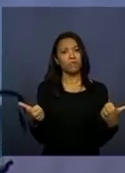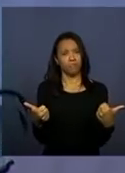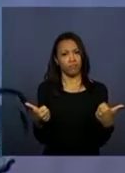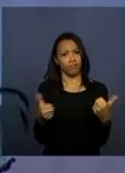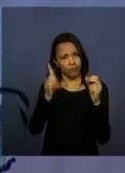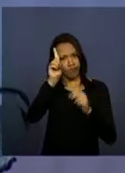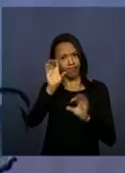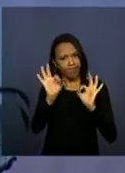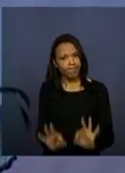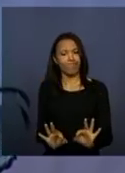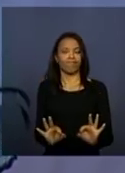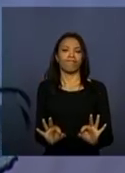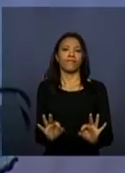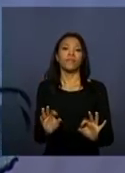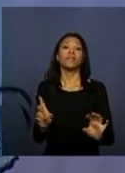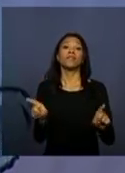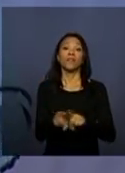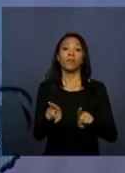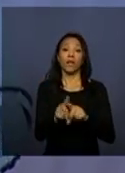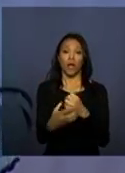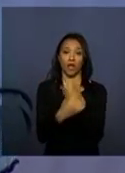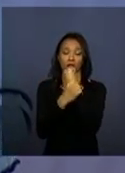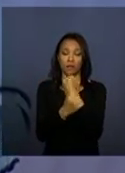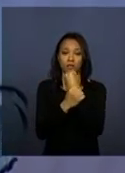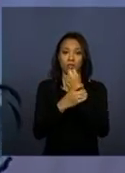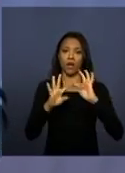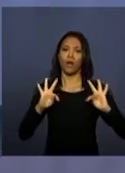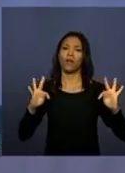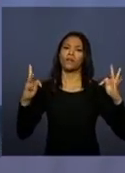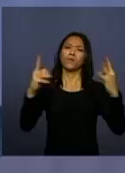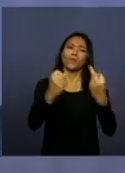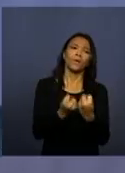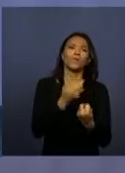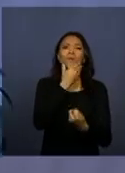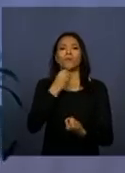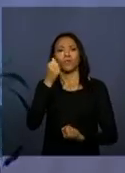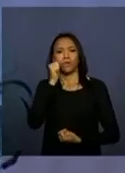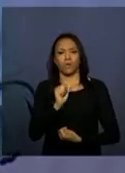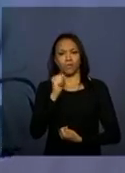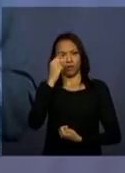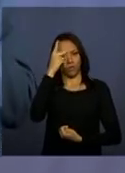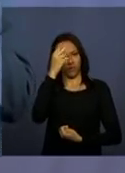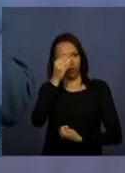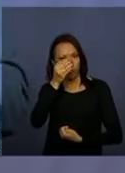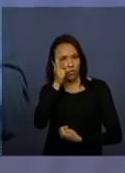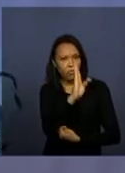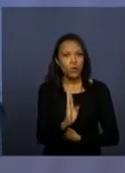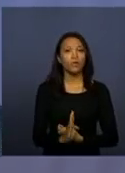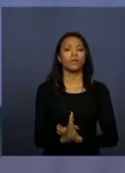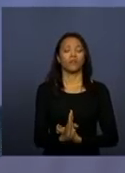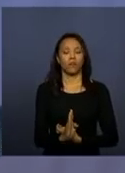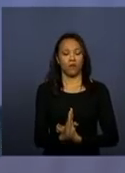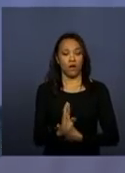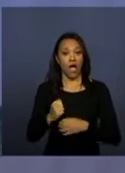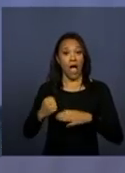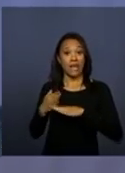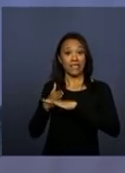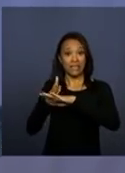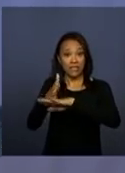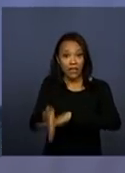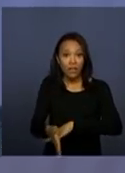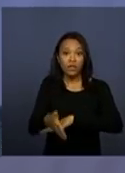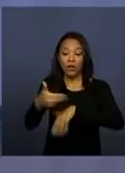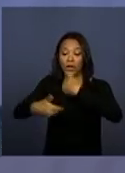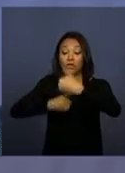também garantir a todos e a todas que o acesso aos serviços